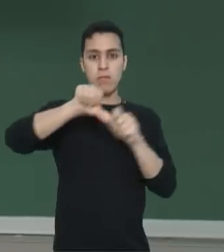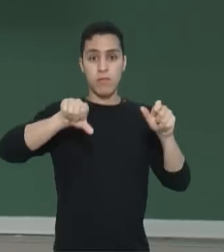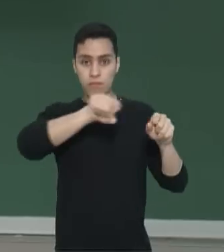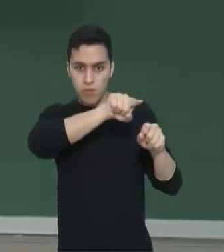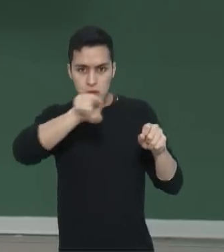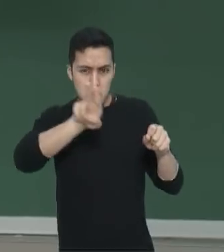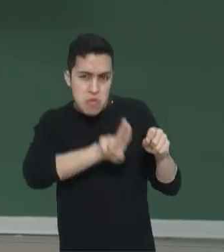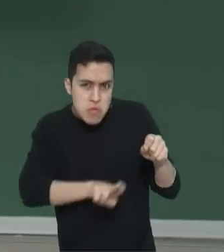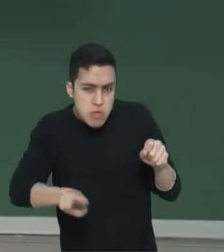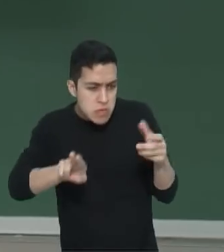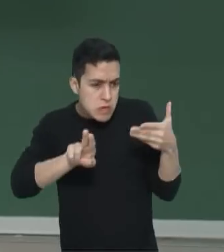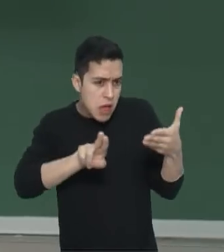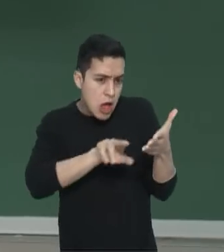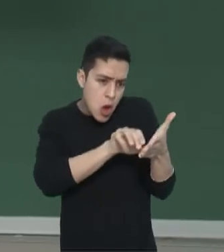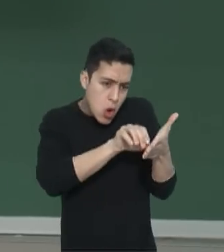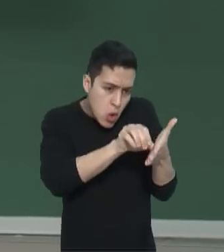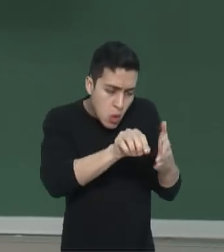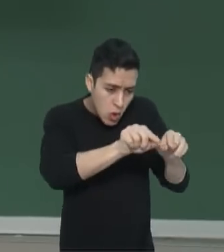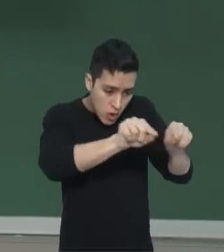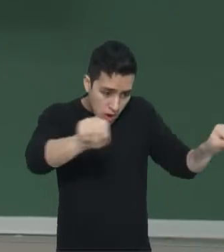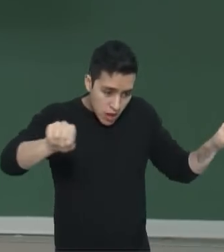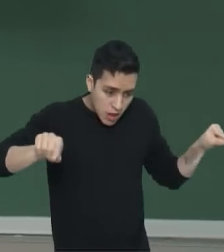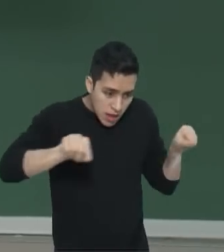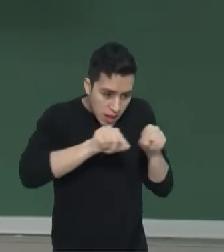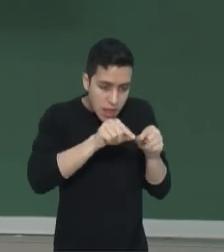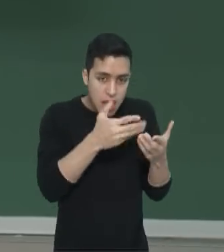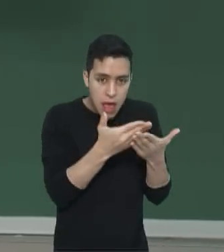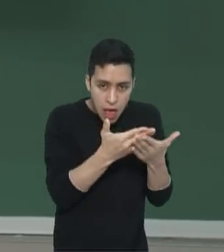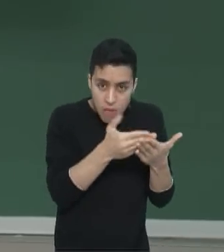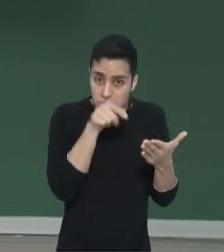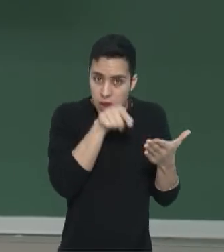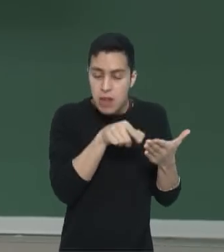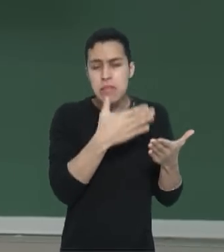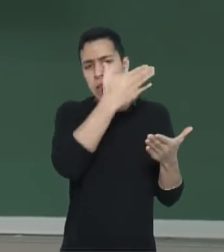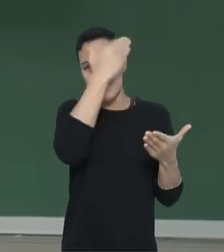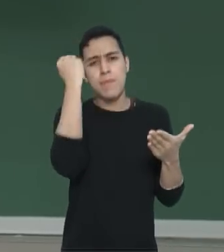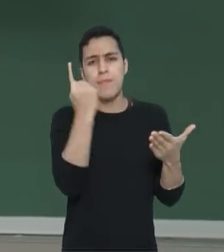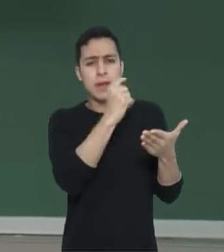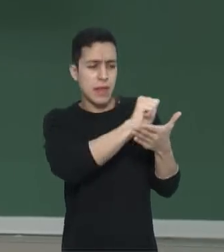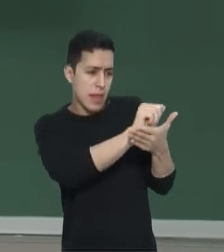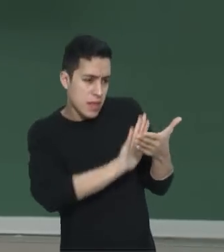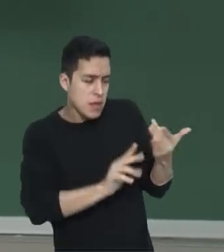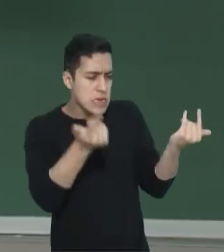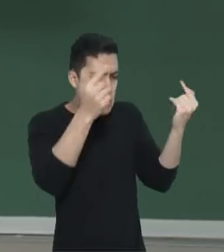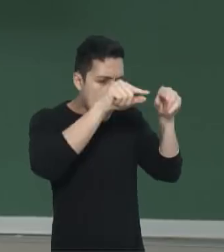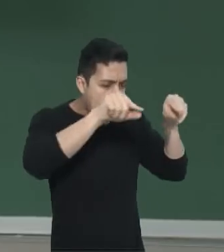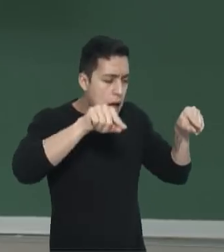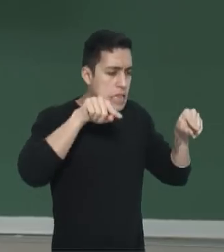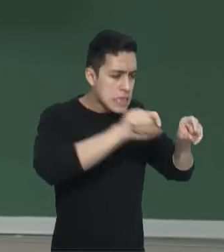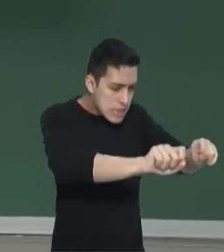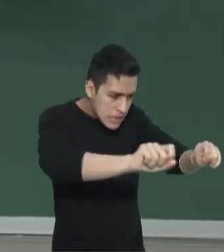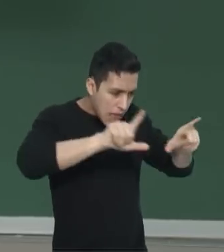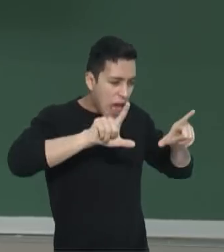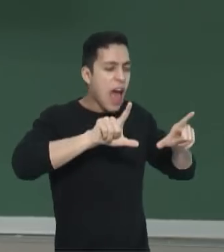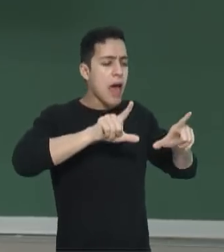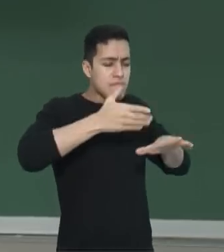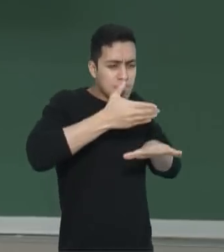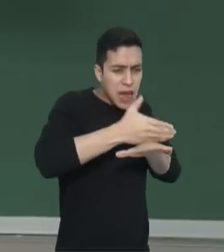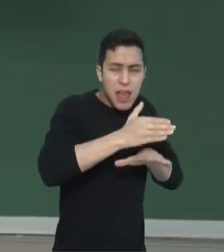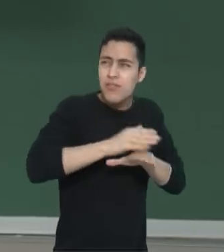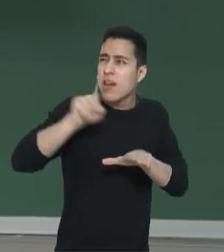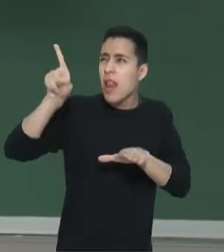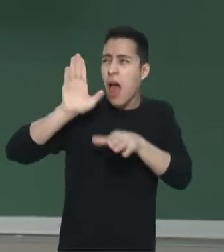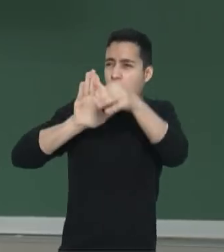o Google Class, não deixe de acessar a atividade obrigatória número 1. Através dela, você exercita o conteúdo aprendido e